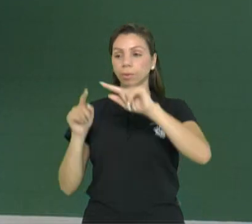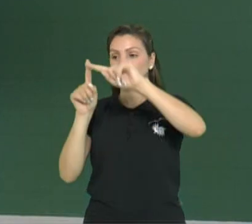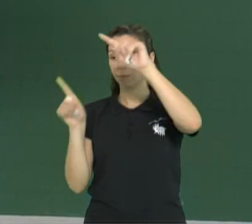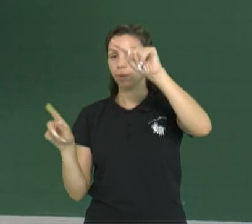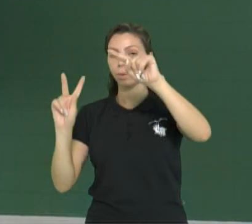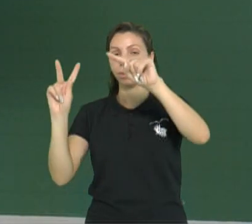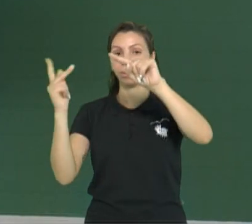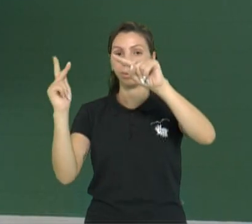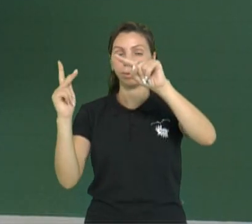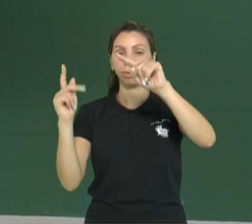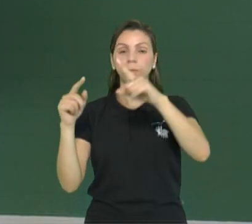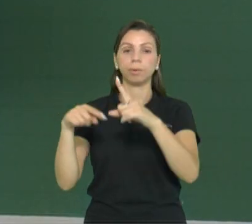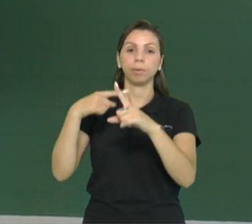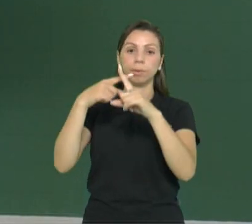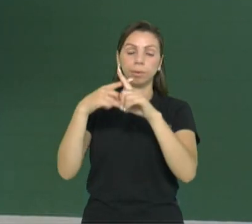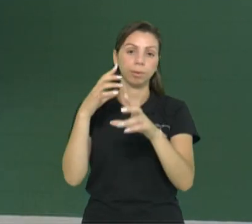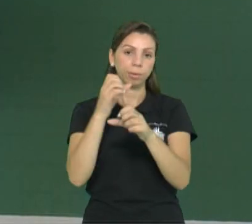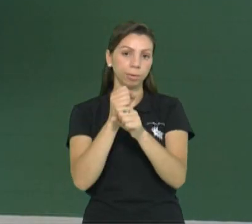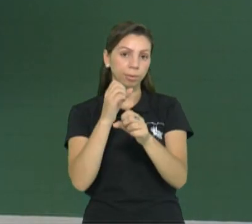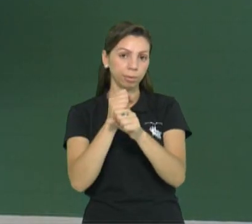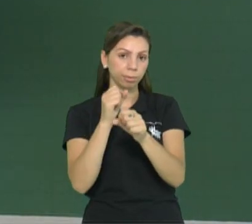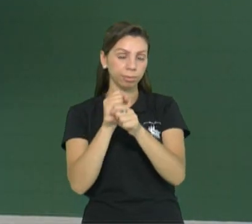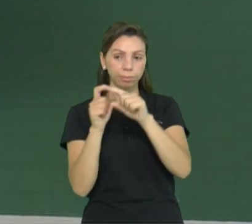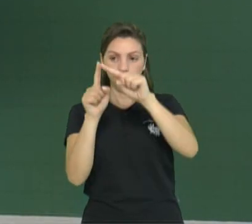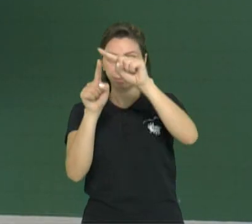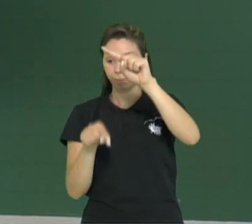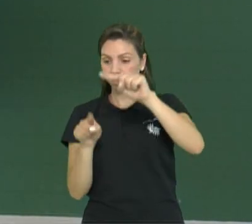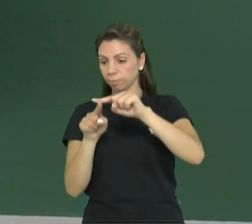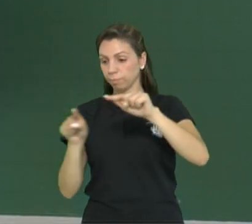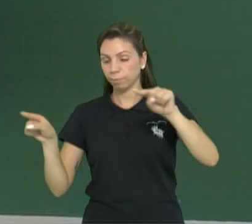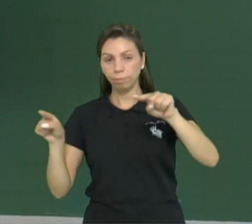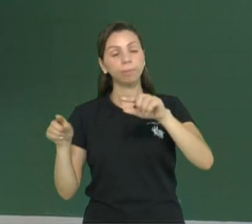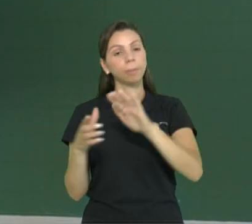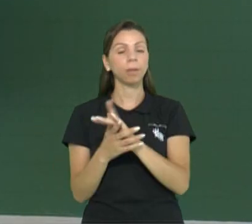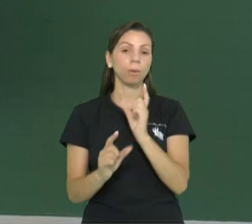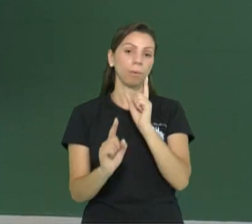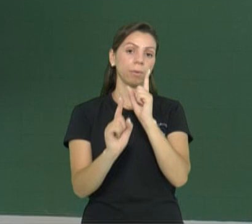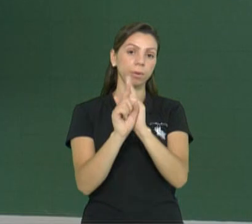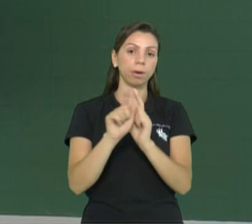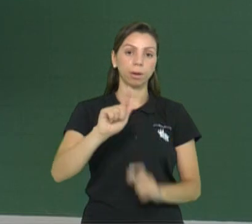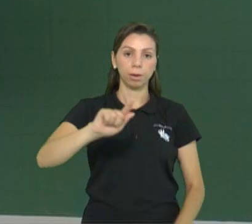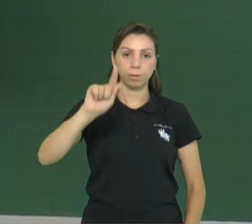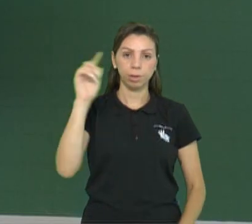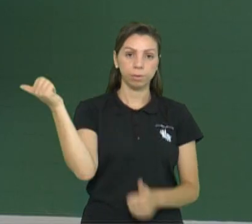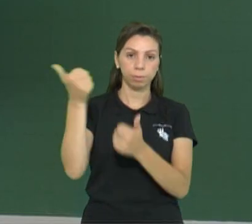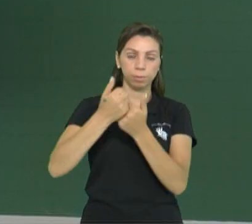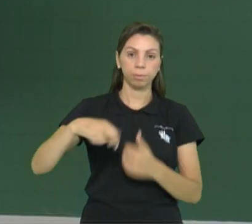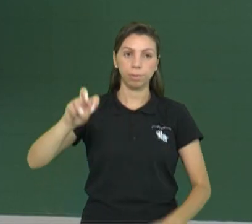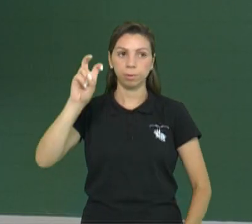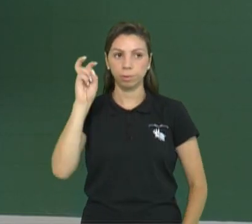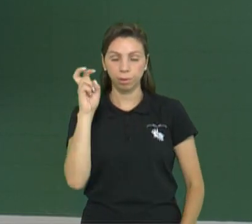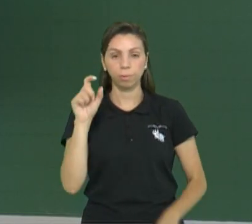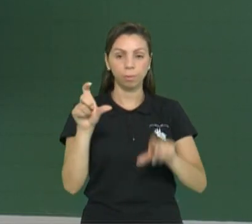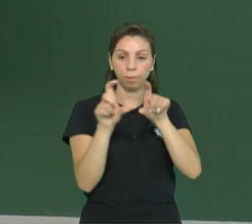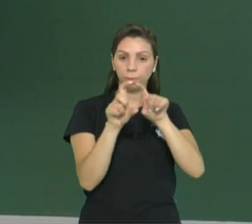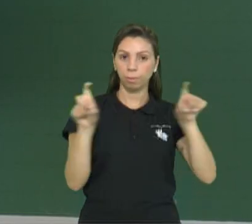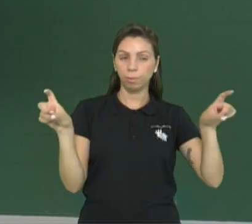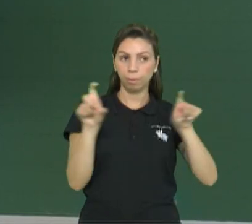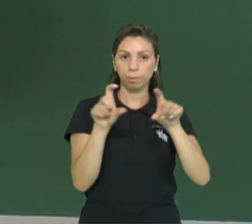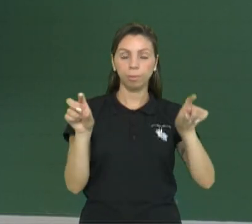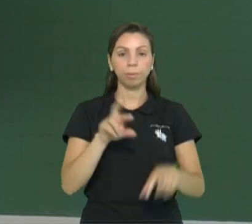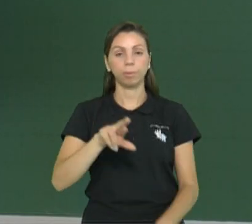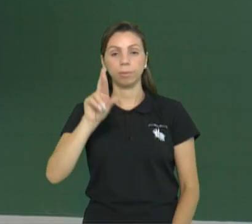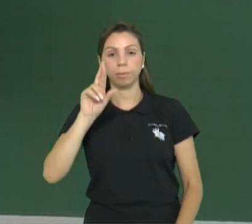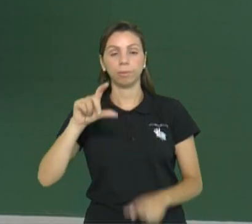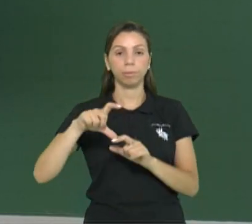quadrado igual a soma do quadrado dos catetos, vão encontrar que a geratriz vale 5. Aplicando aqui na fórmula o raio